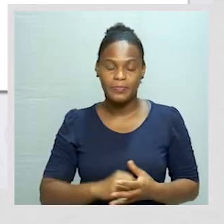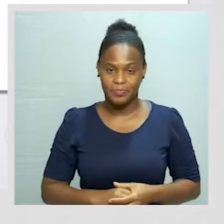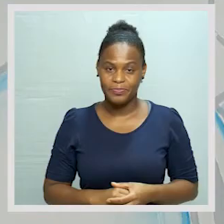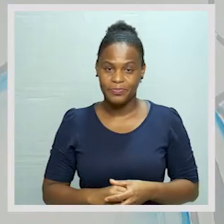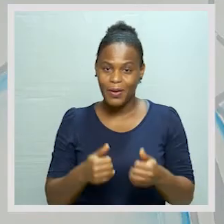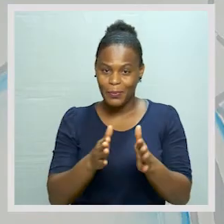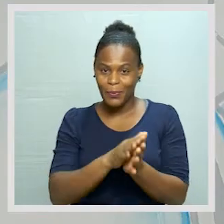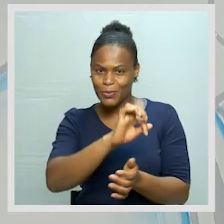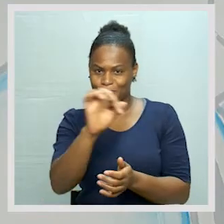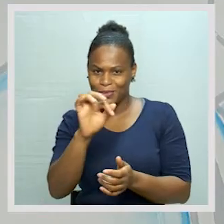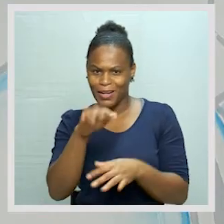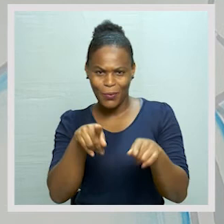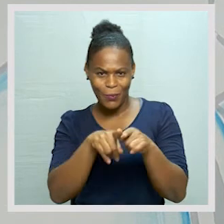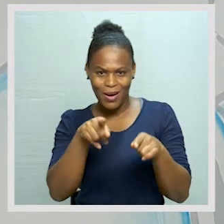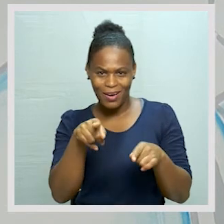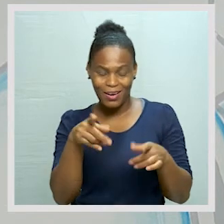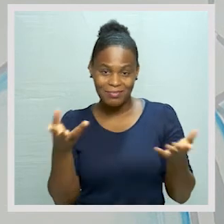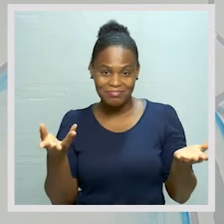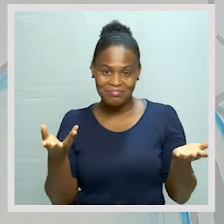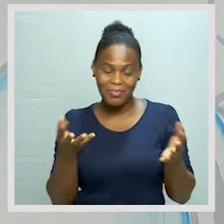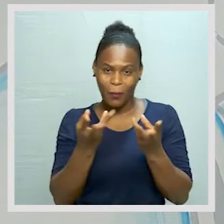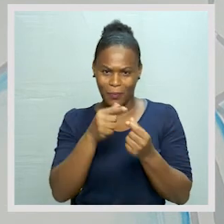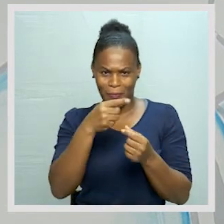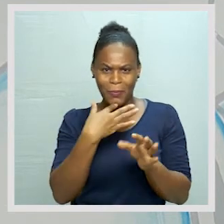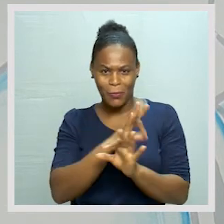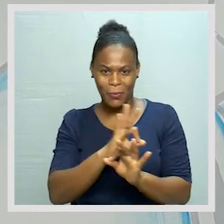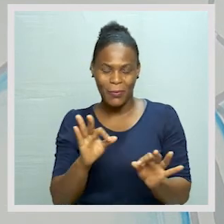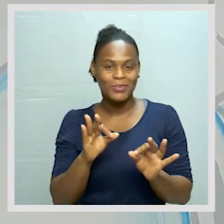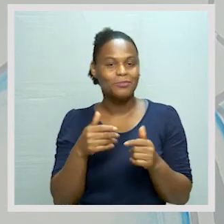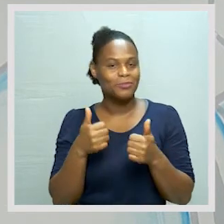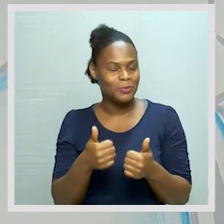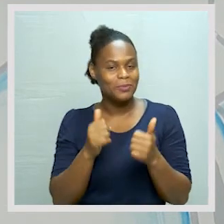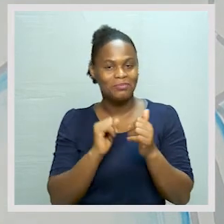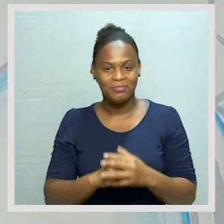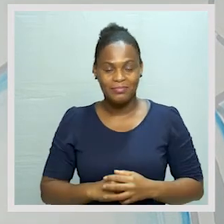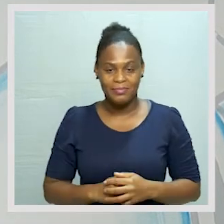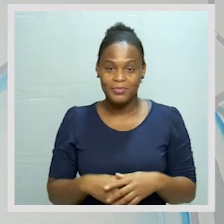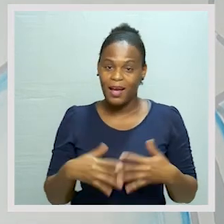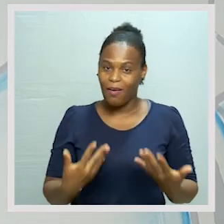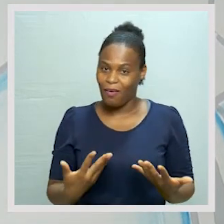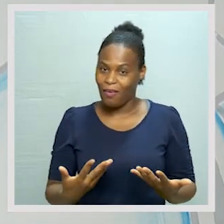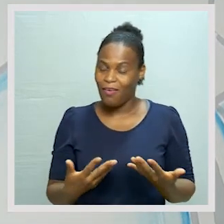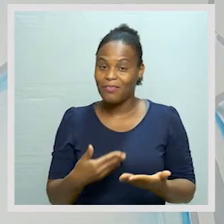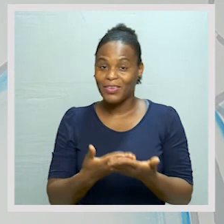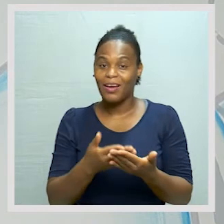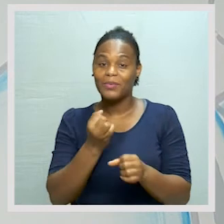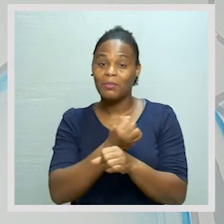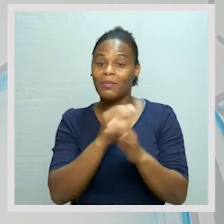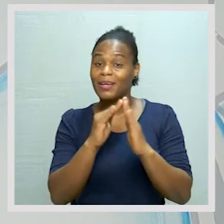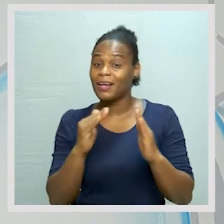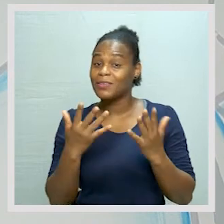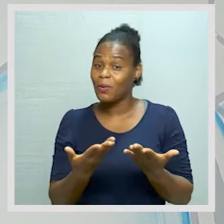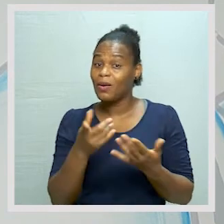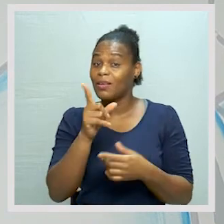monetárias. Todo mundo fez assim? Ótimo! Então, agora vou passar um pequeno